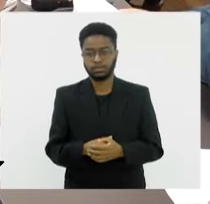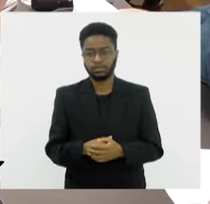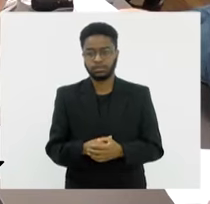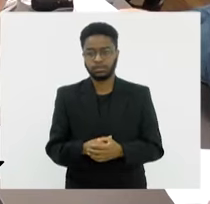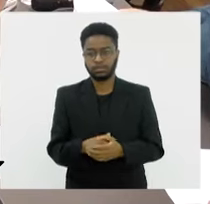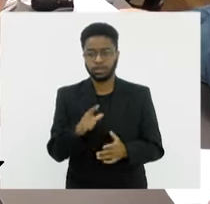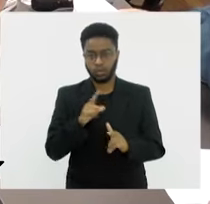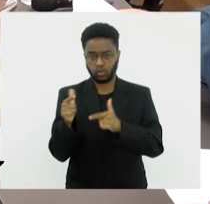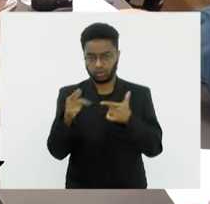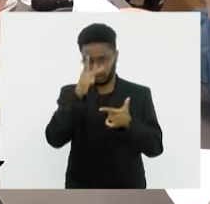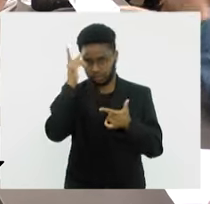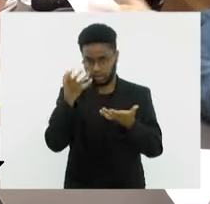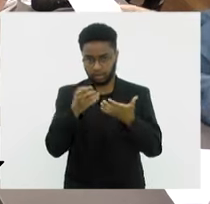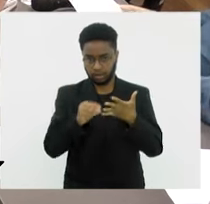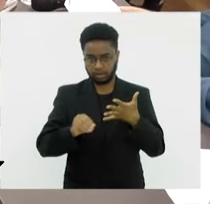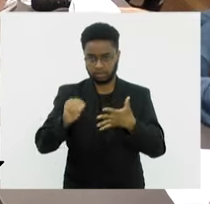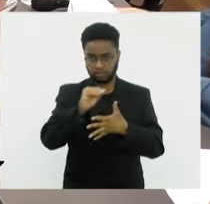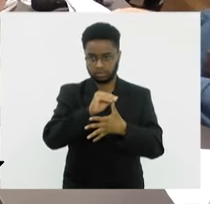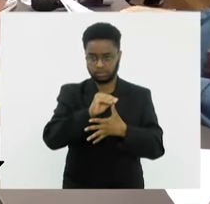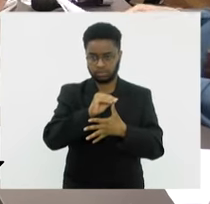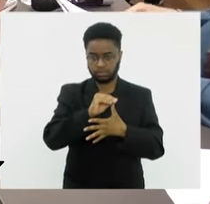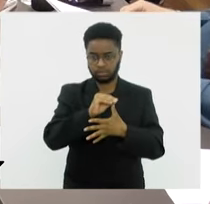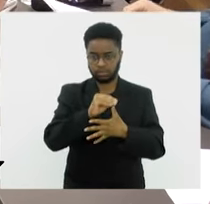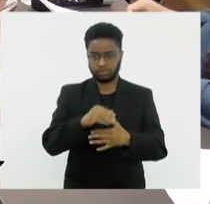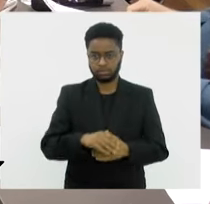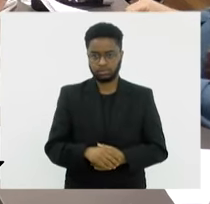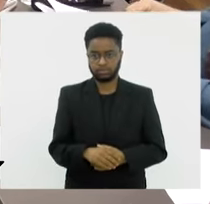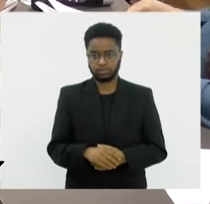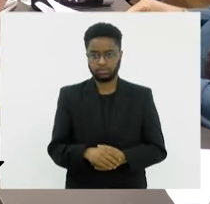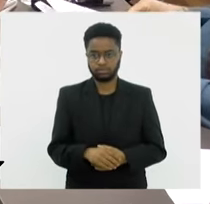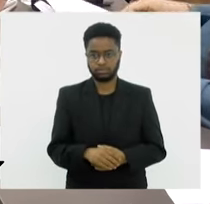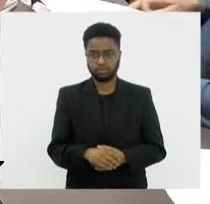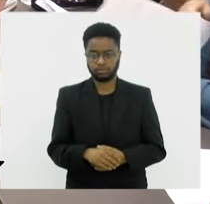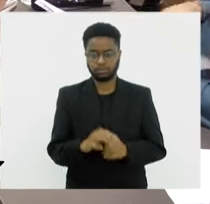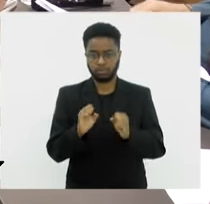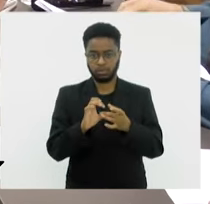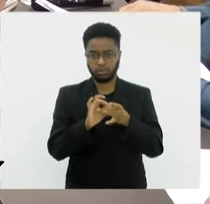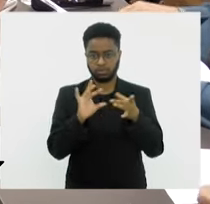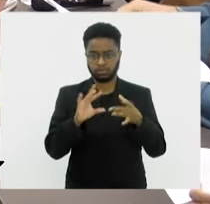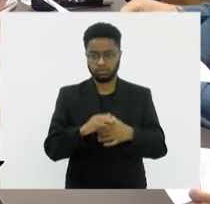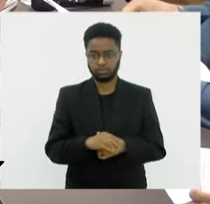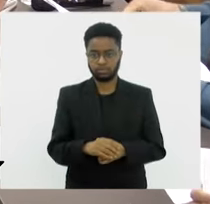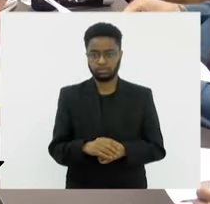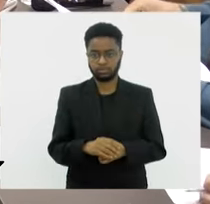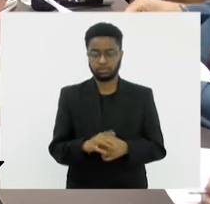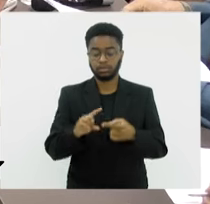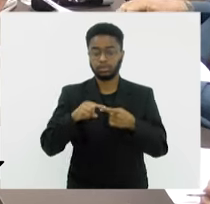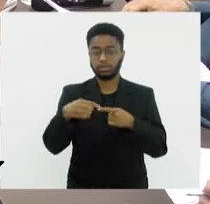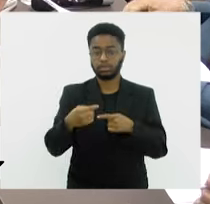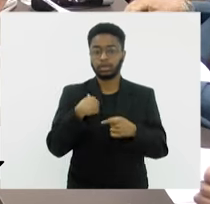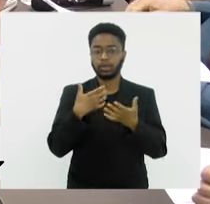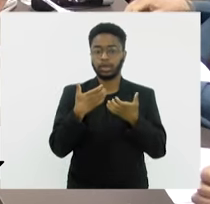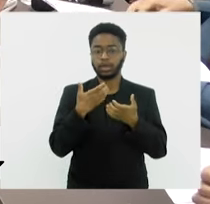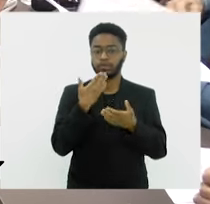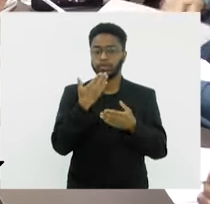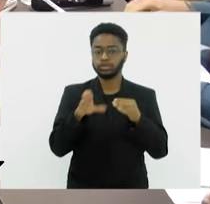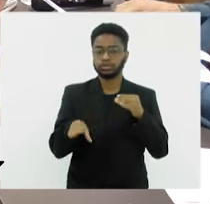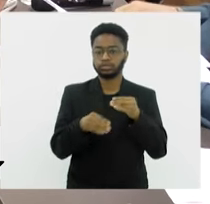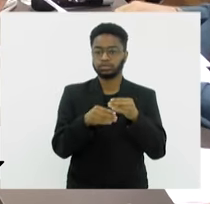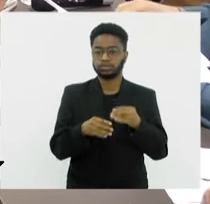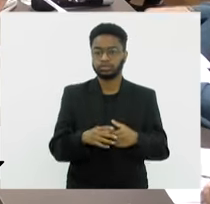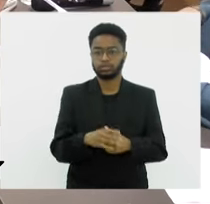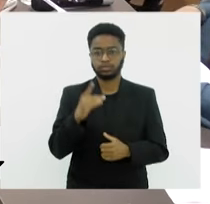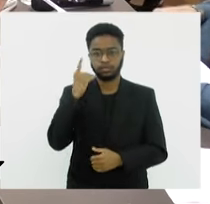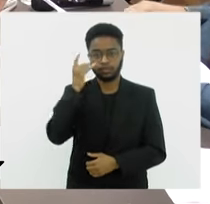Mais algum colega queira fazer antecipação aí, inversão, fiquem à vontade. Não, presidente, depois eu só queria pedir inclusão. Tá.